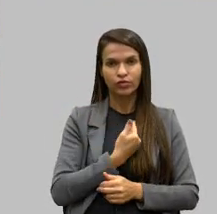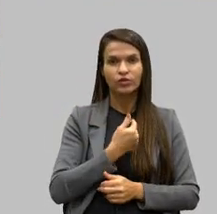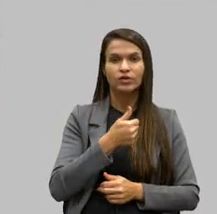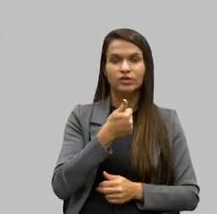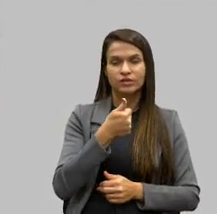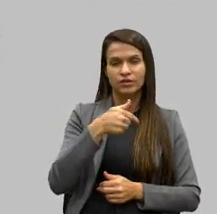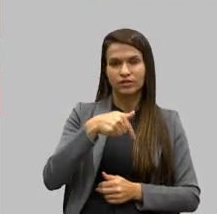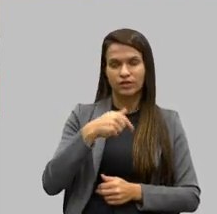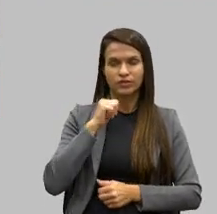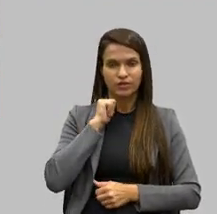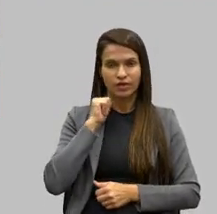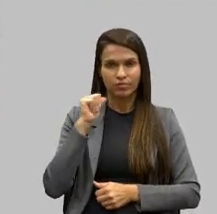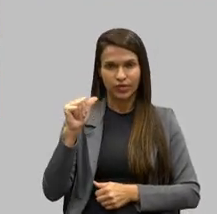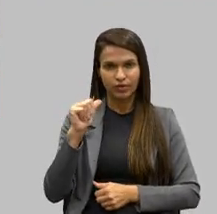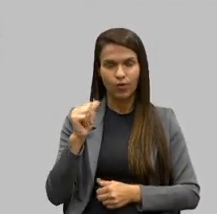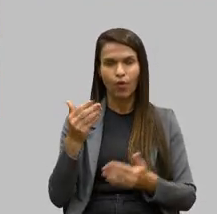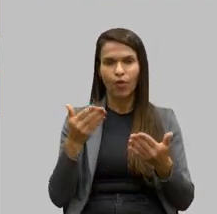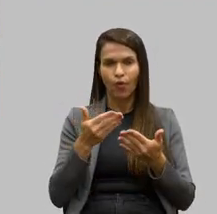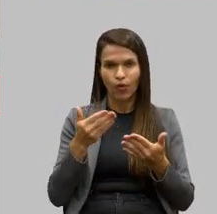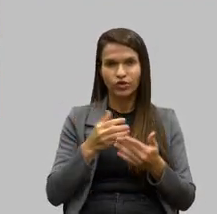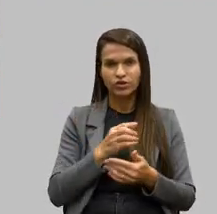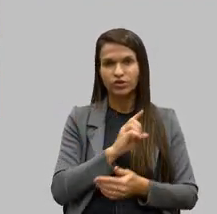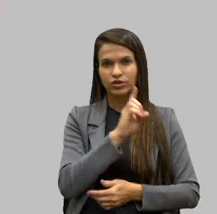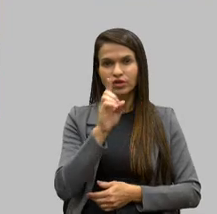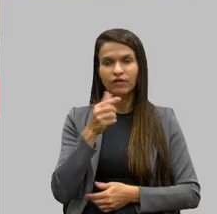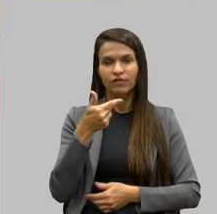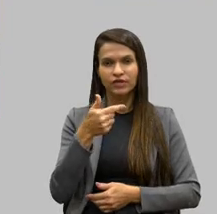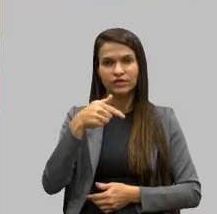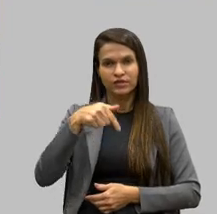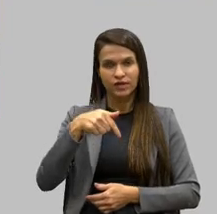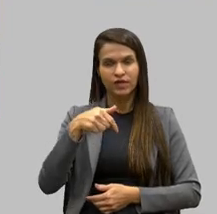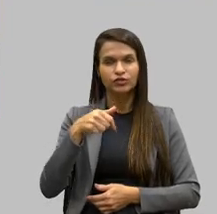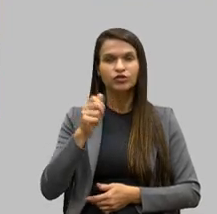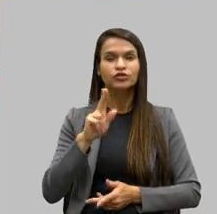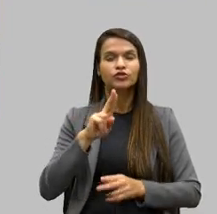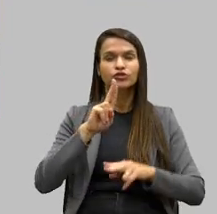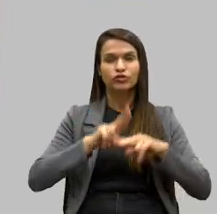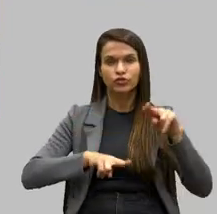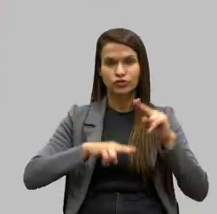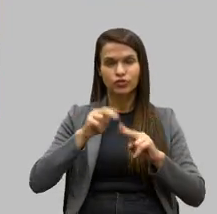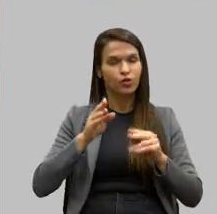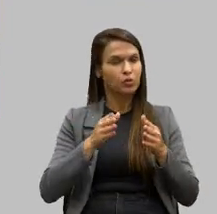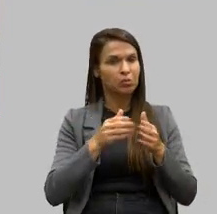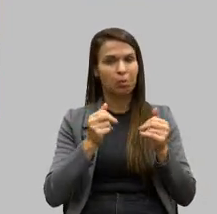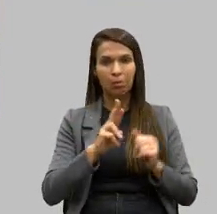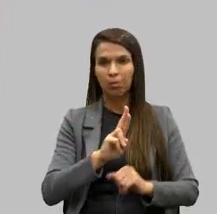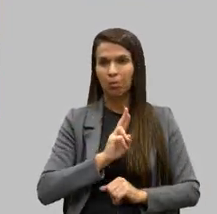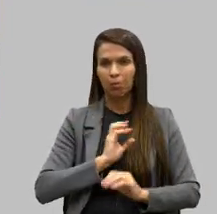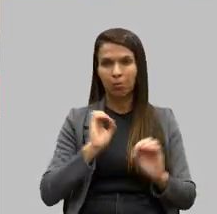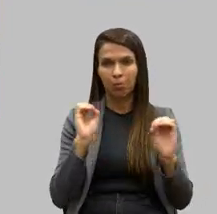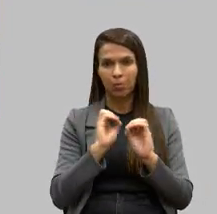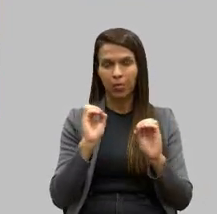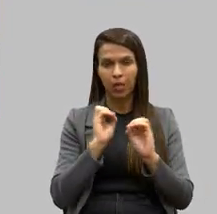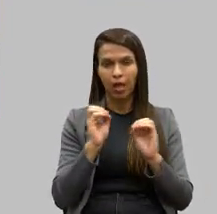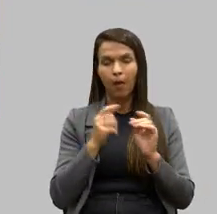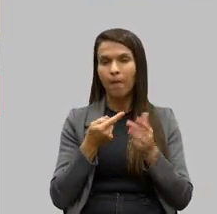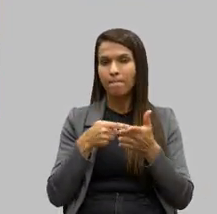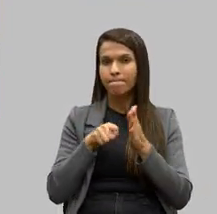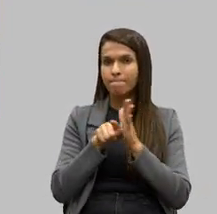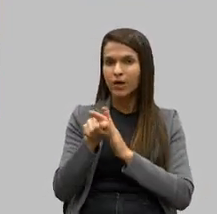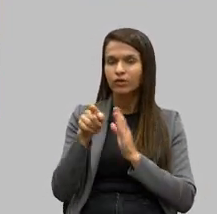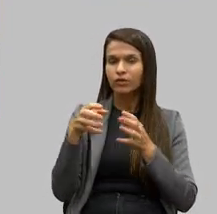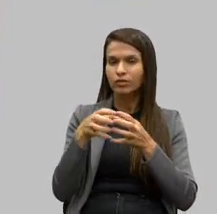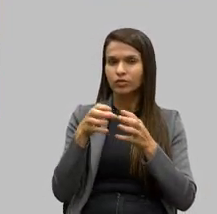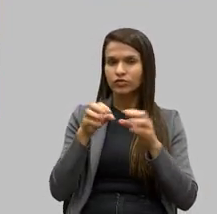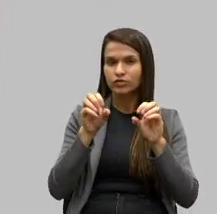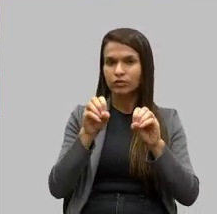abril, hoje são 27 de junho, nosso pedido não foi respondido. Eu perguntei, a Comissão de